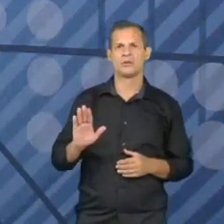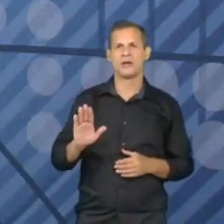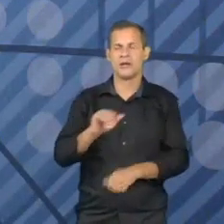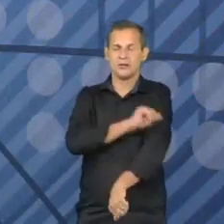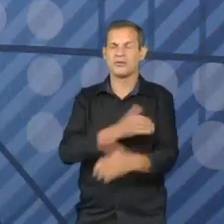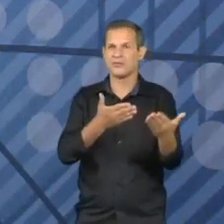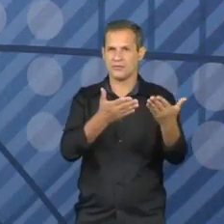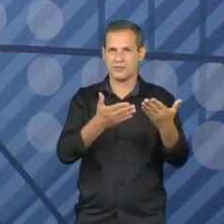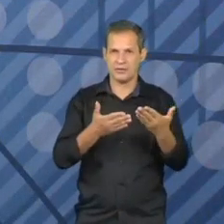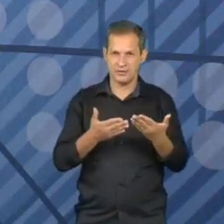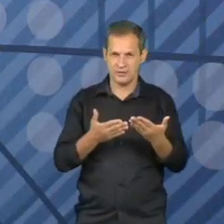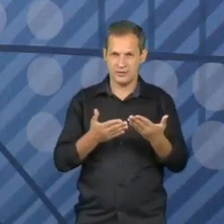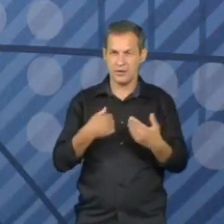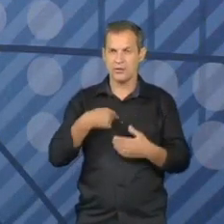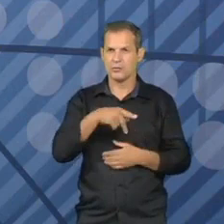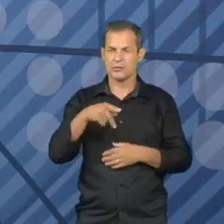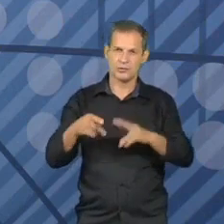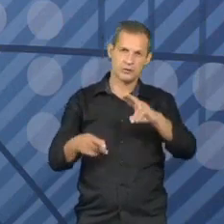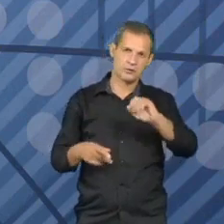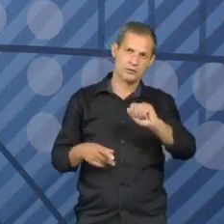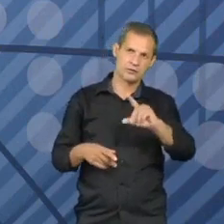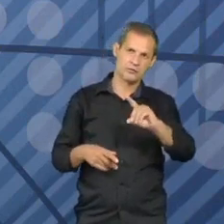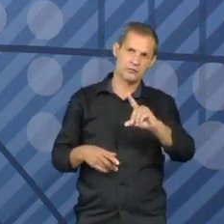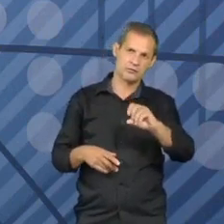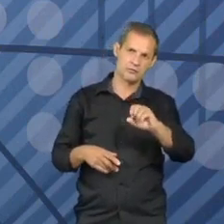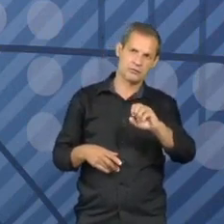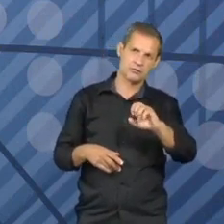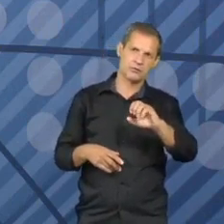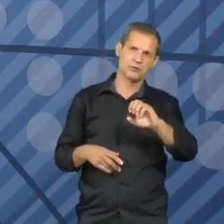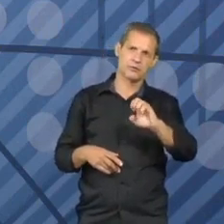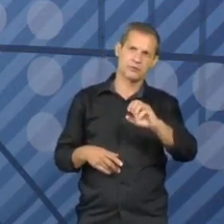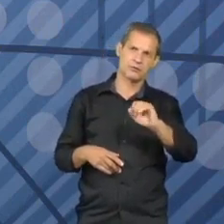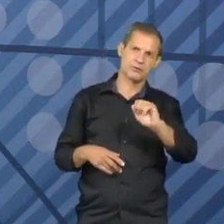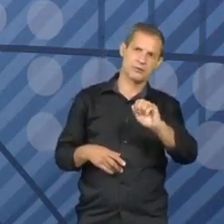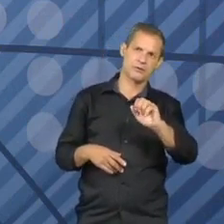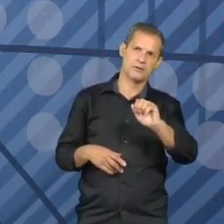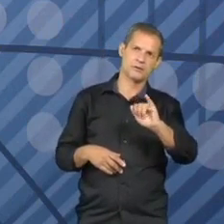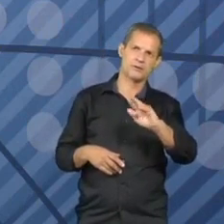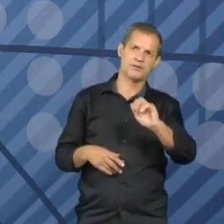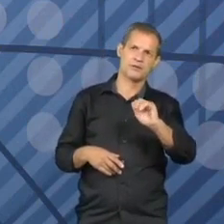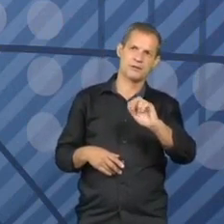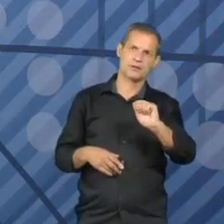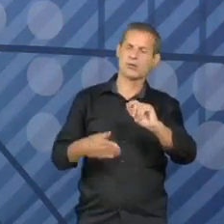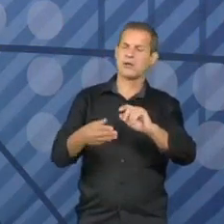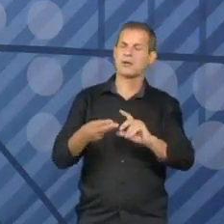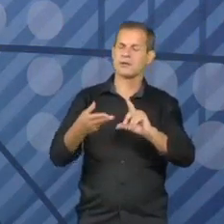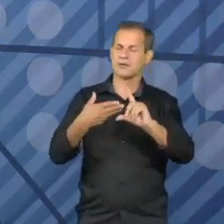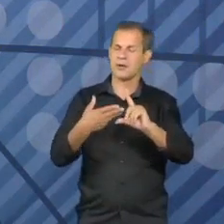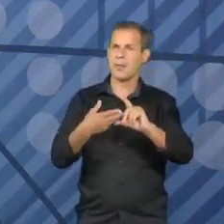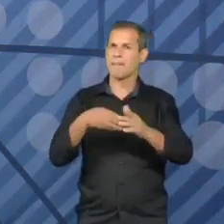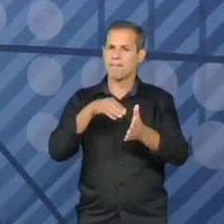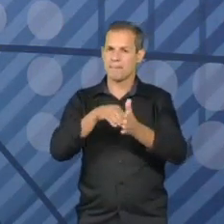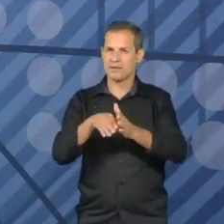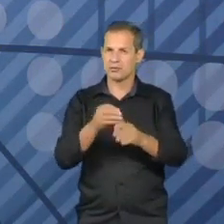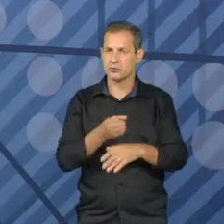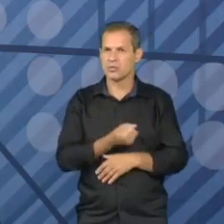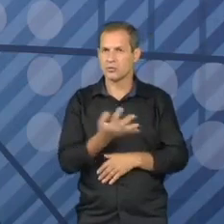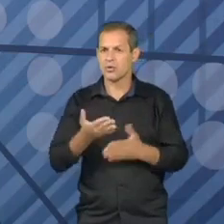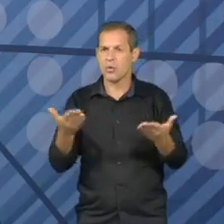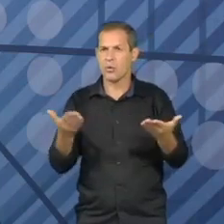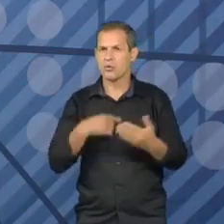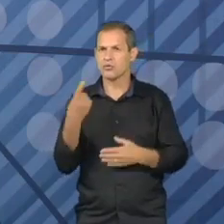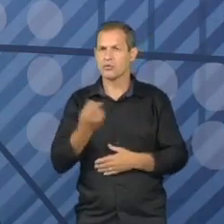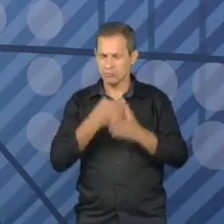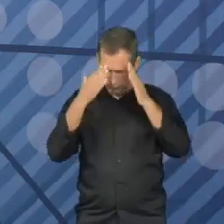Seja muito bem-vindo, eu sou o professor Valdeci Araújo e essa é a nossa aula número 3, Métodos Quantitativos. Hoje, o